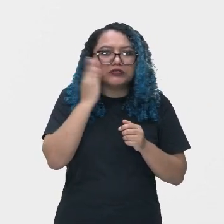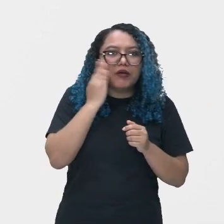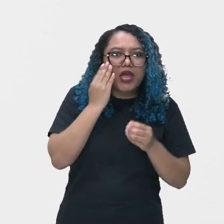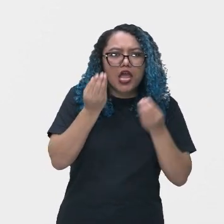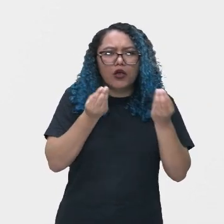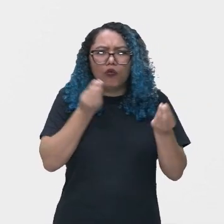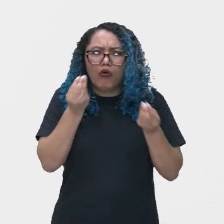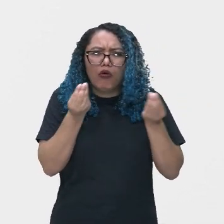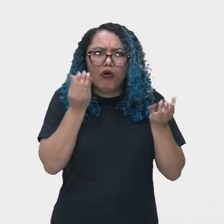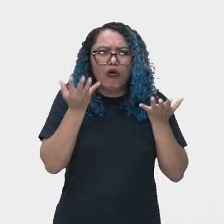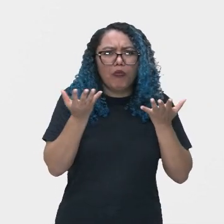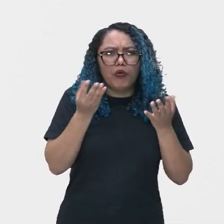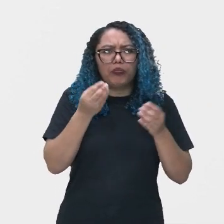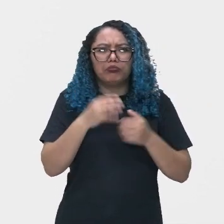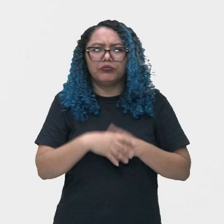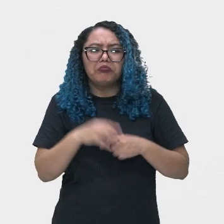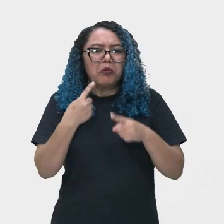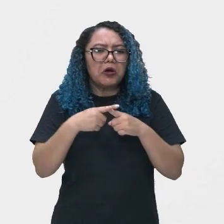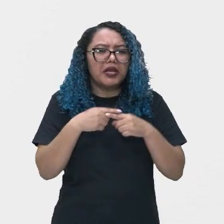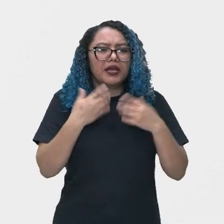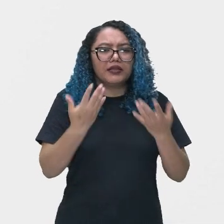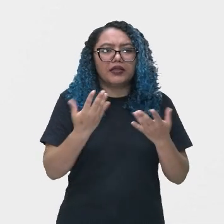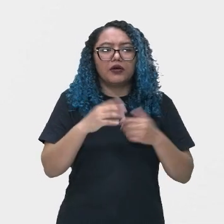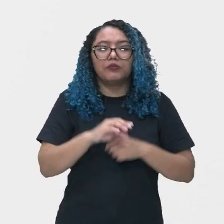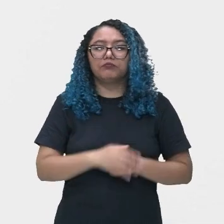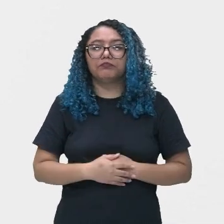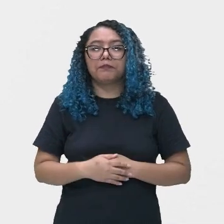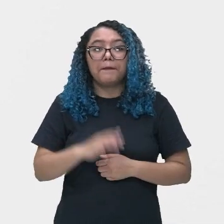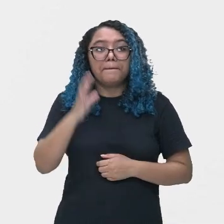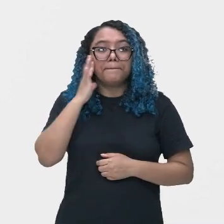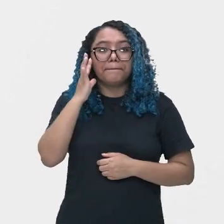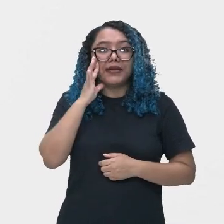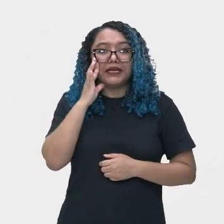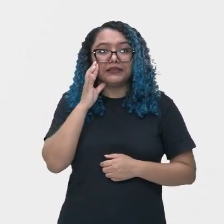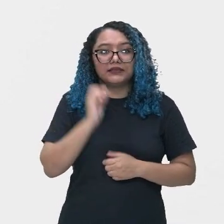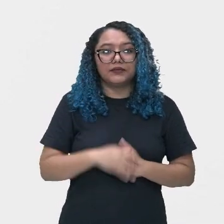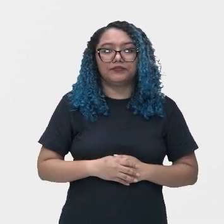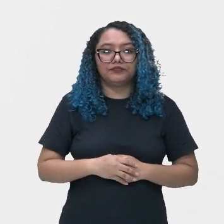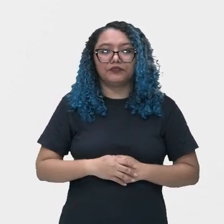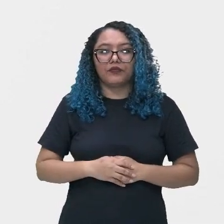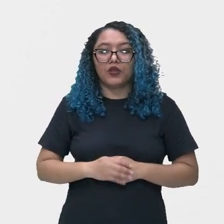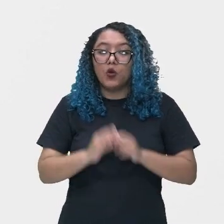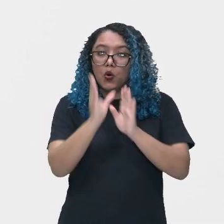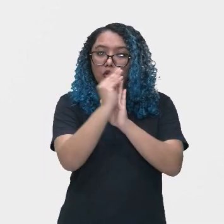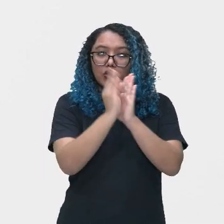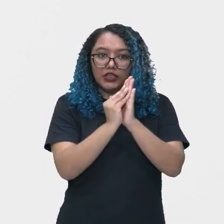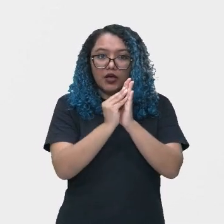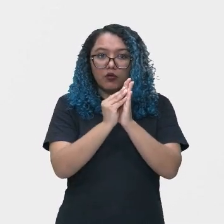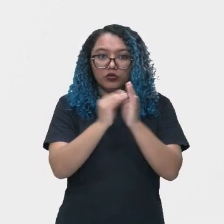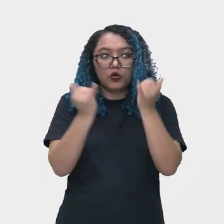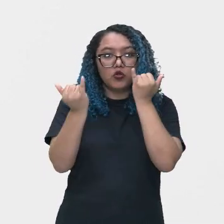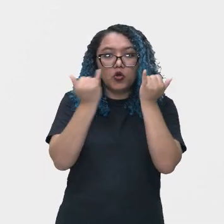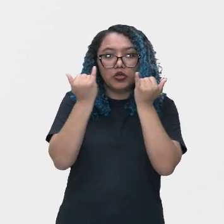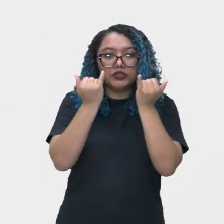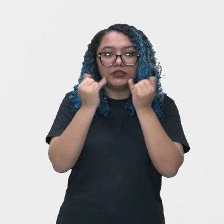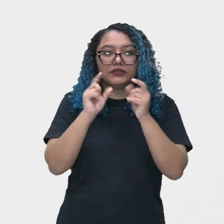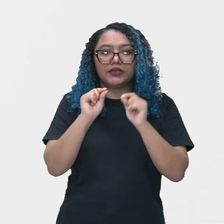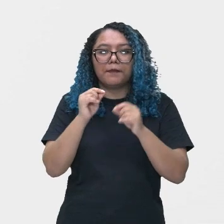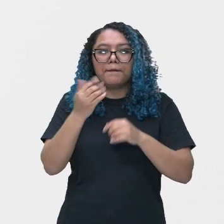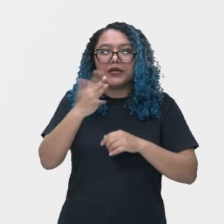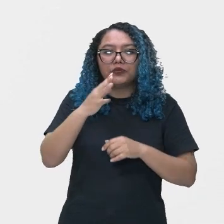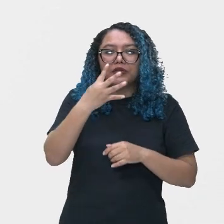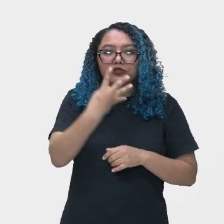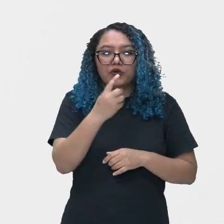seguinte, um único post no Facebook chegou a 4,5 milhões de visualizações.